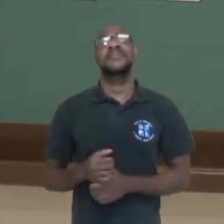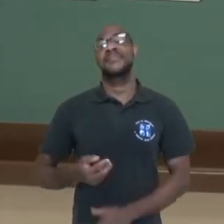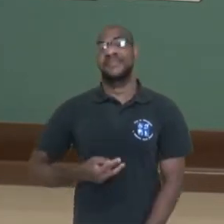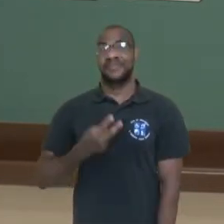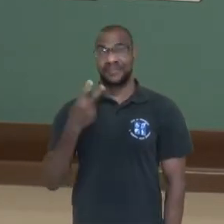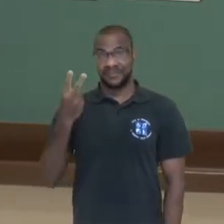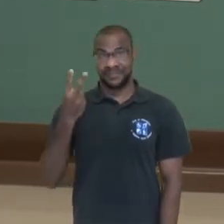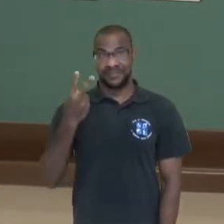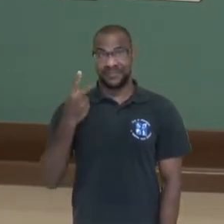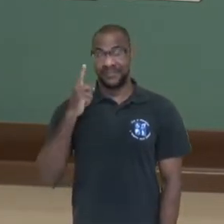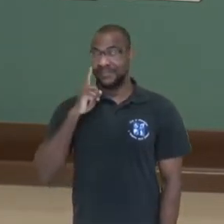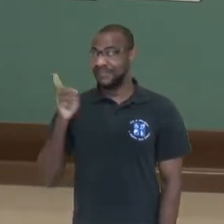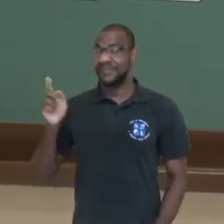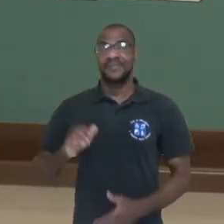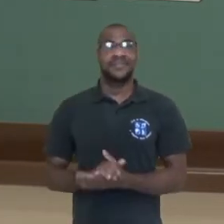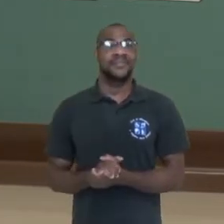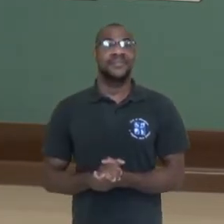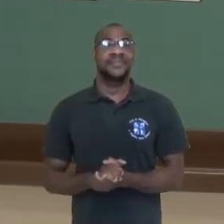2. Olha lá, presta atenção.